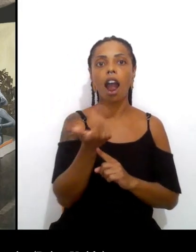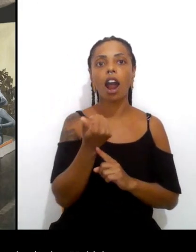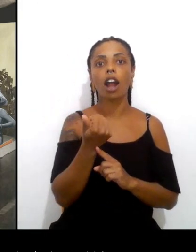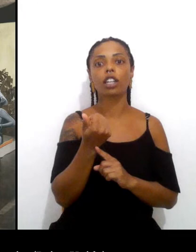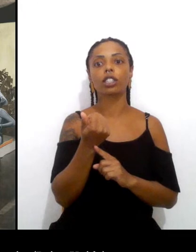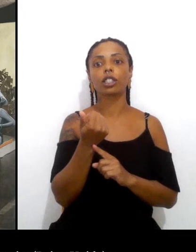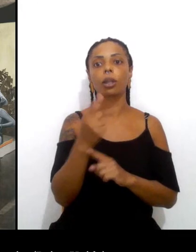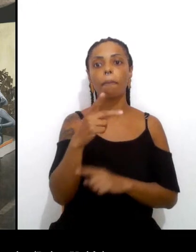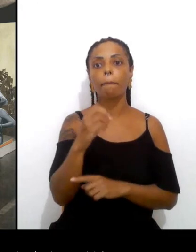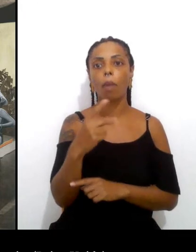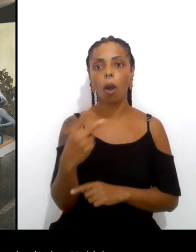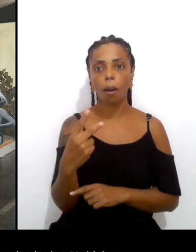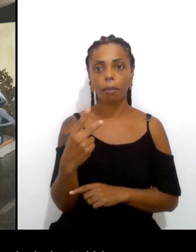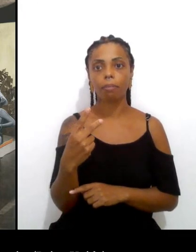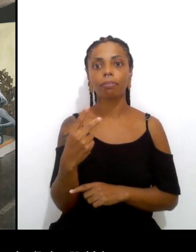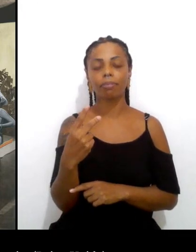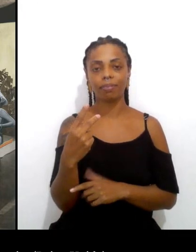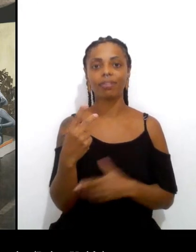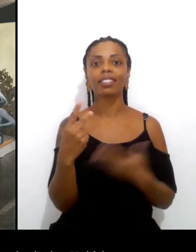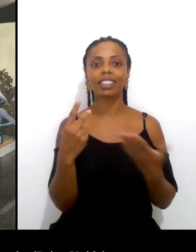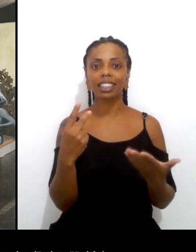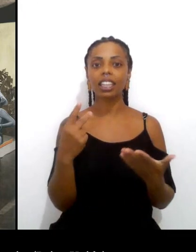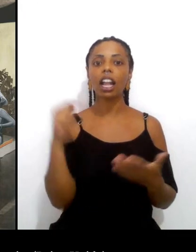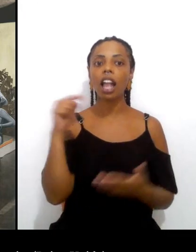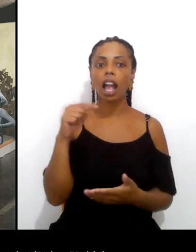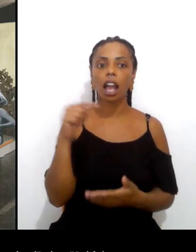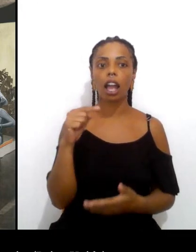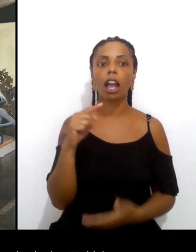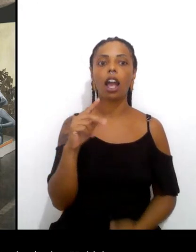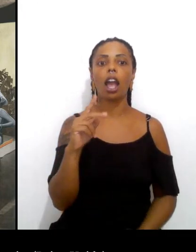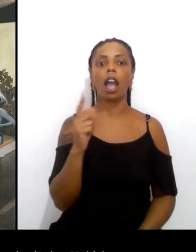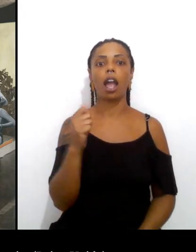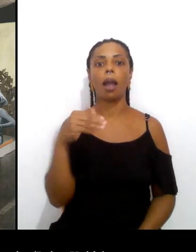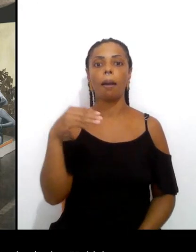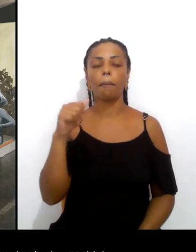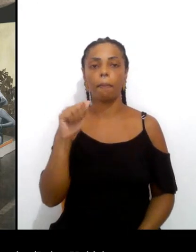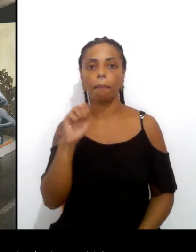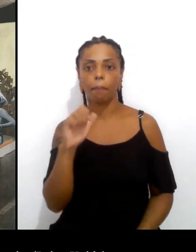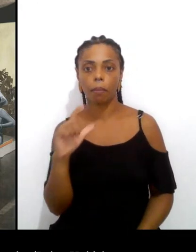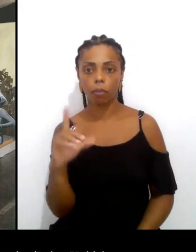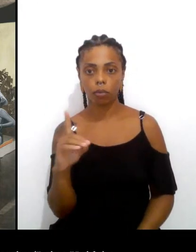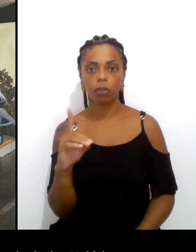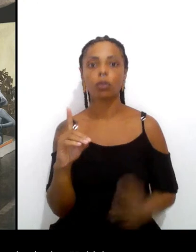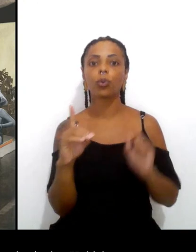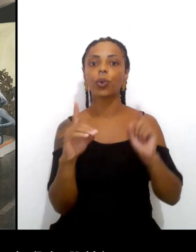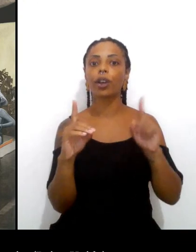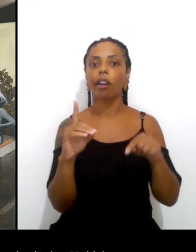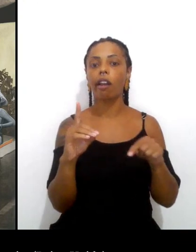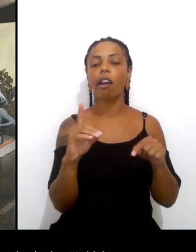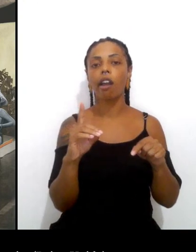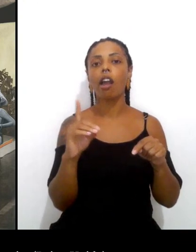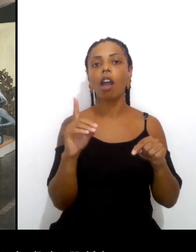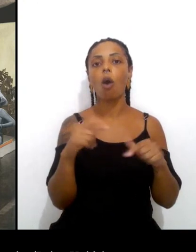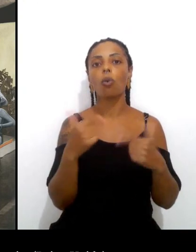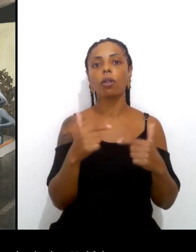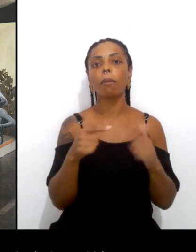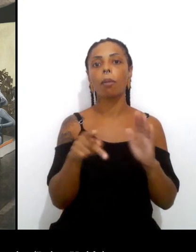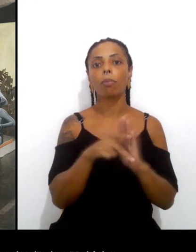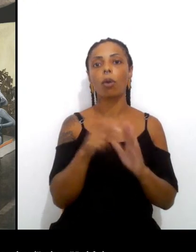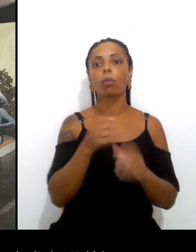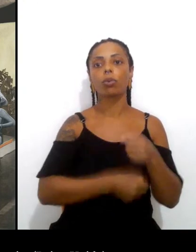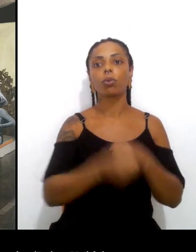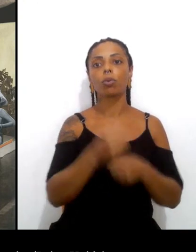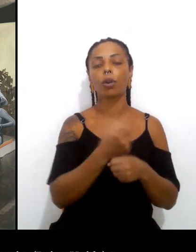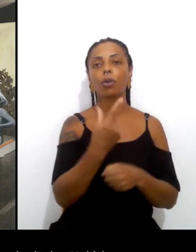então aqui no Hammer no Hamilton O que é isso afinal que é uma obra de 1956